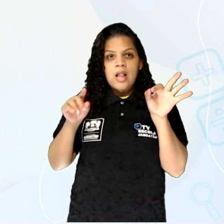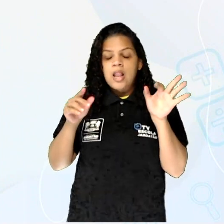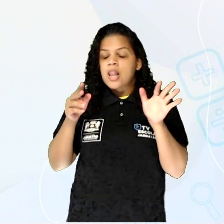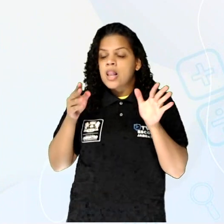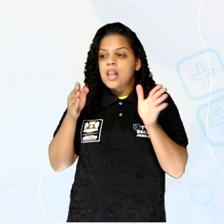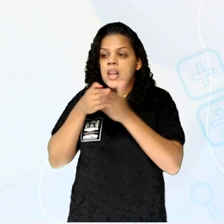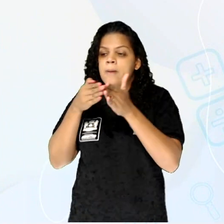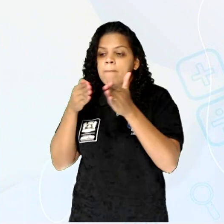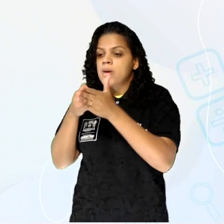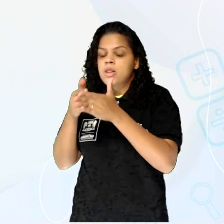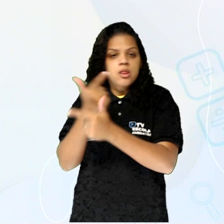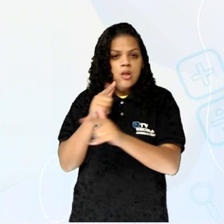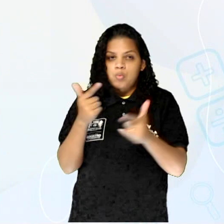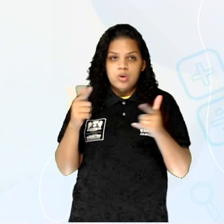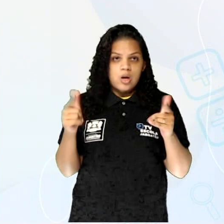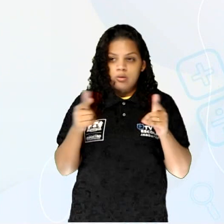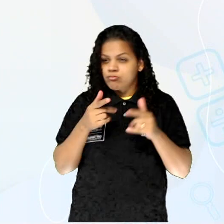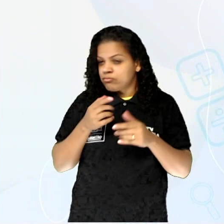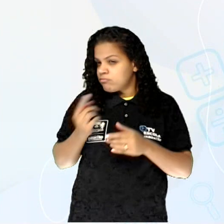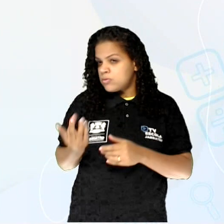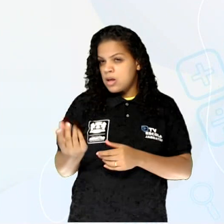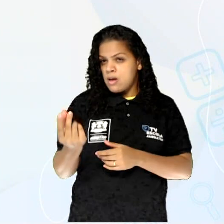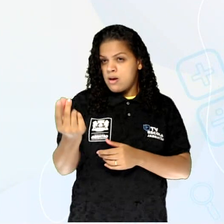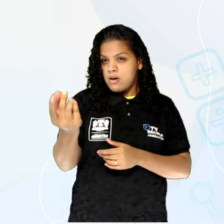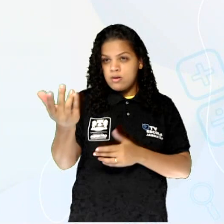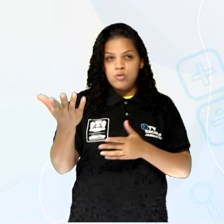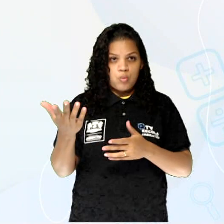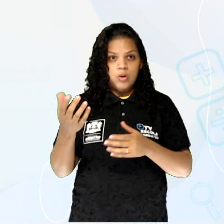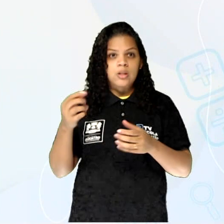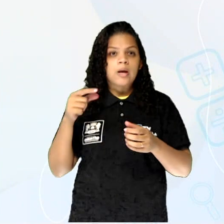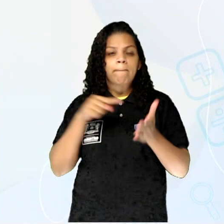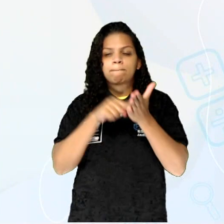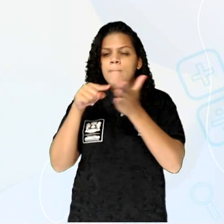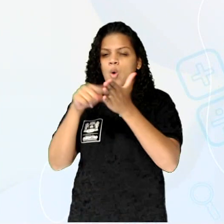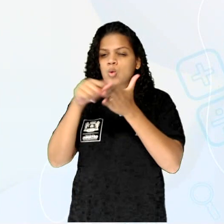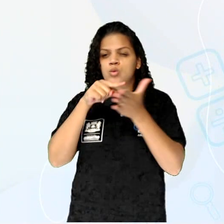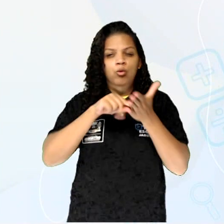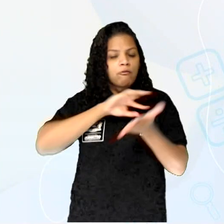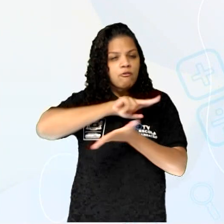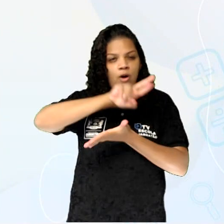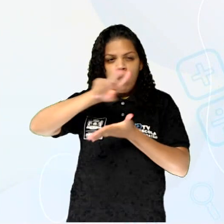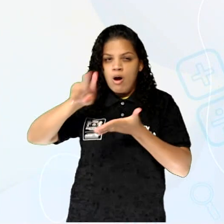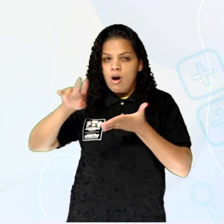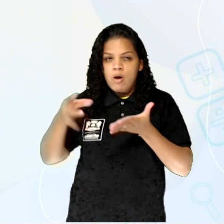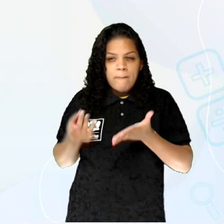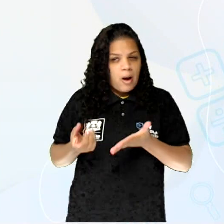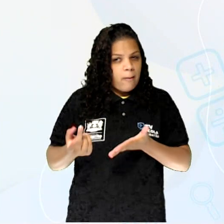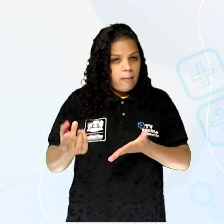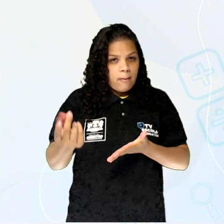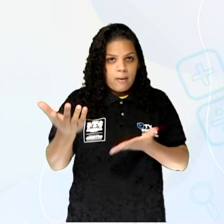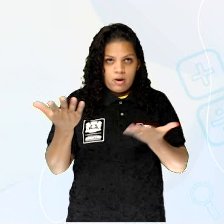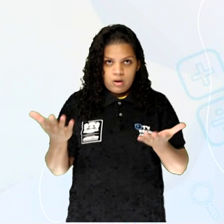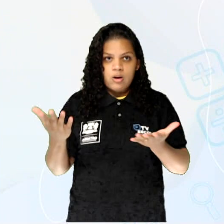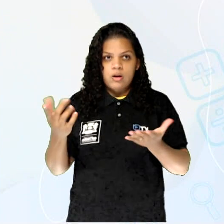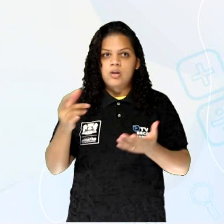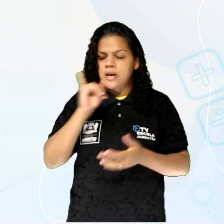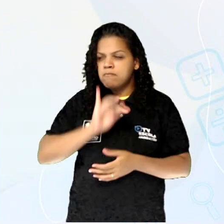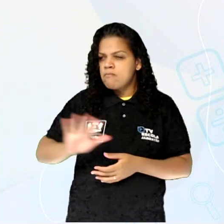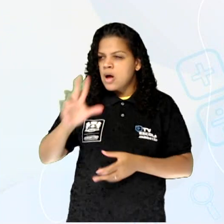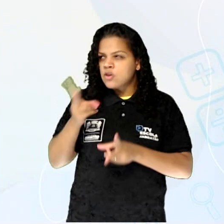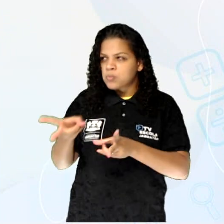e tem infinitos pontos Observe esta imagem nós temos aqui um a rodovia